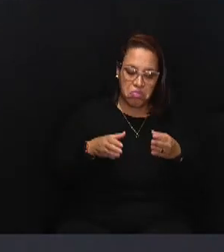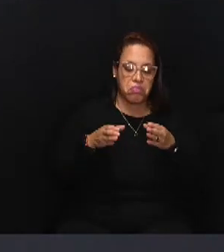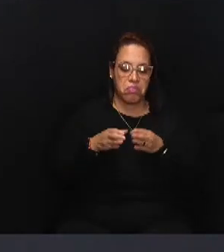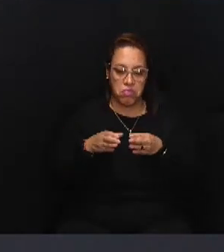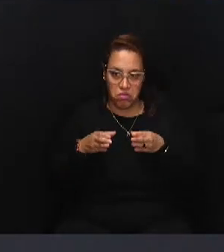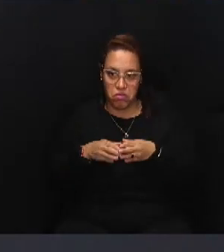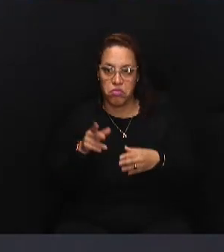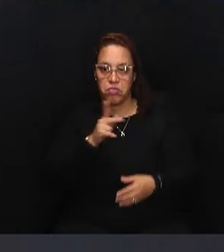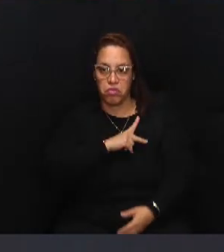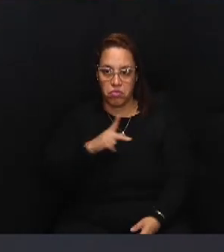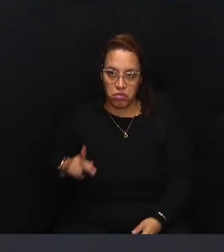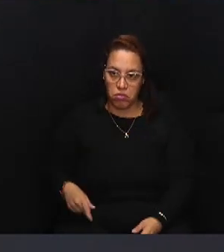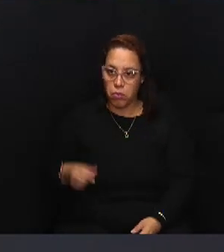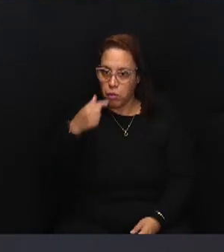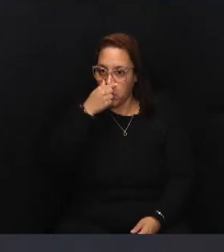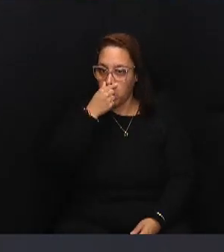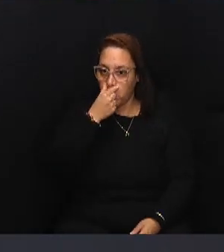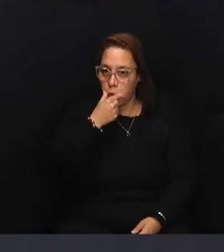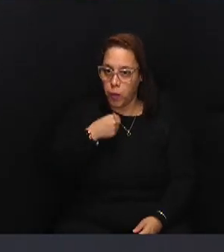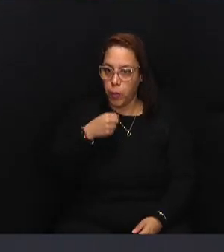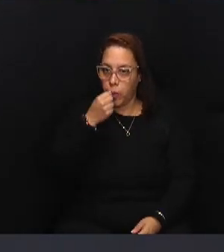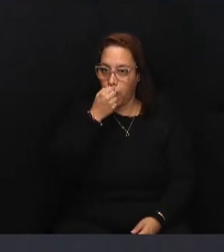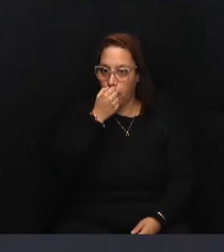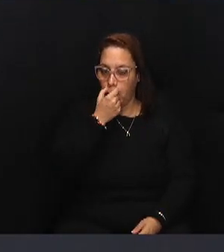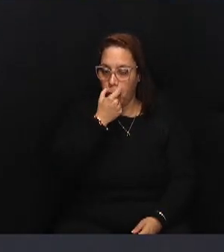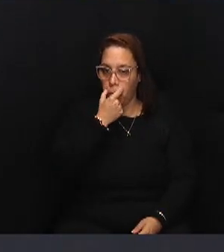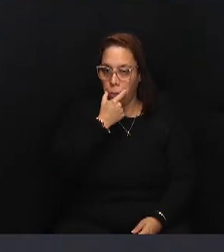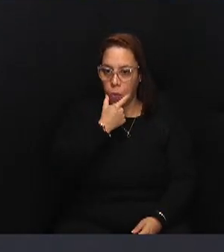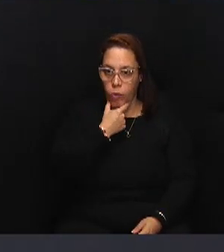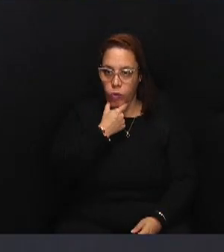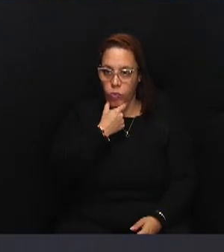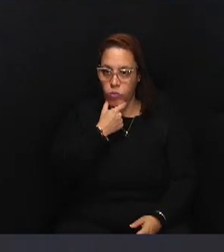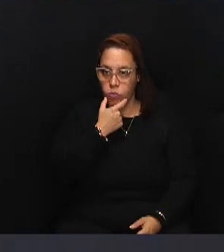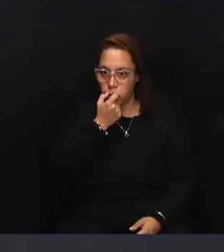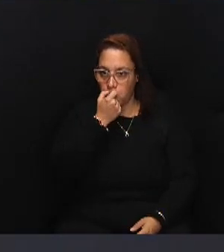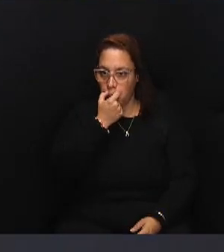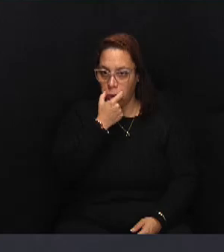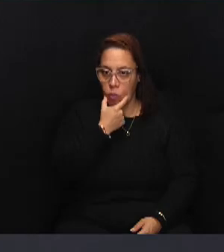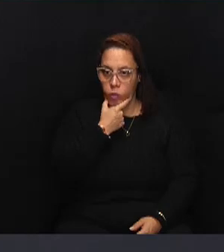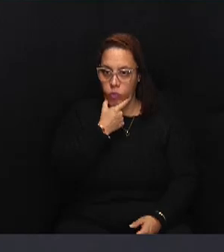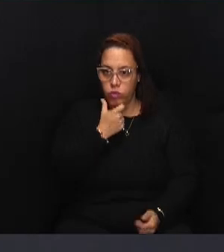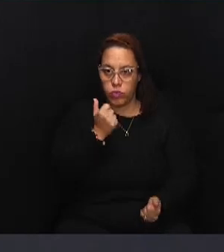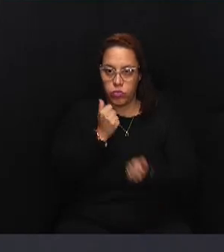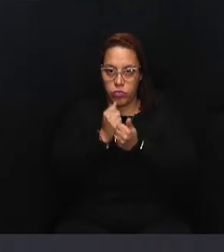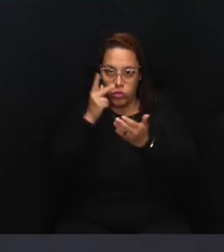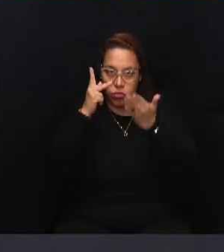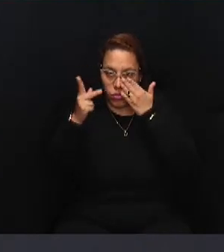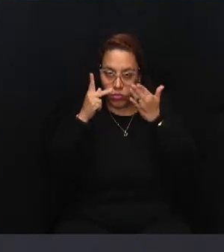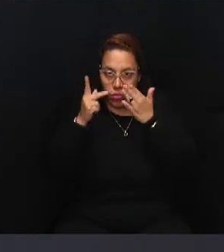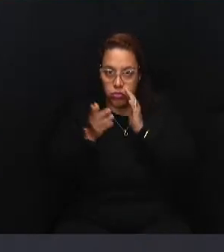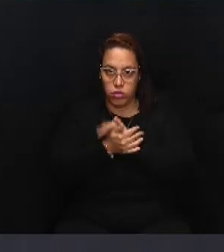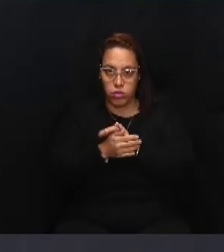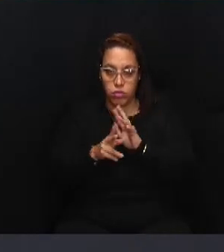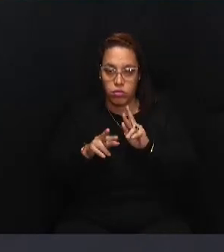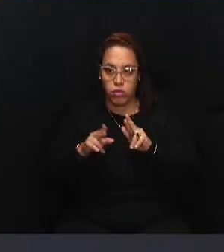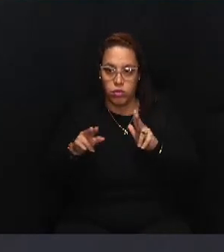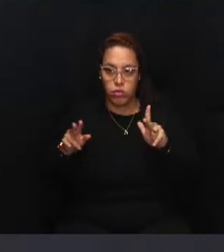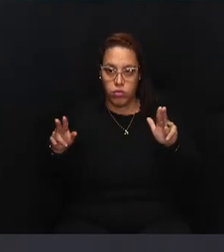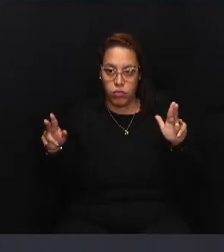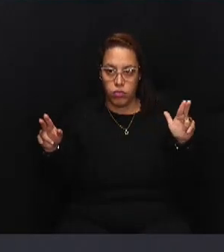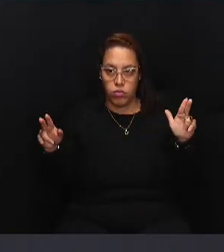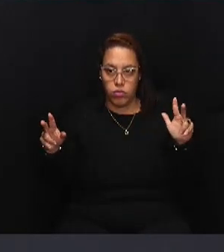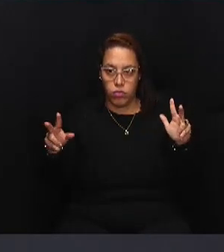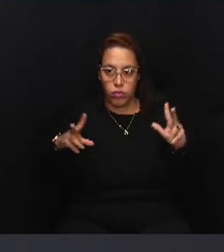o presidente Marrom com certeza acatará, e o fomento à autonomia do idoso e apoio psicossocial. Isso quer dizer, são vários itens que dá para